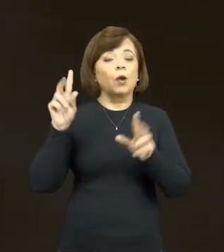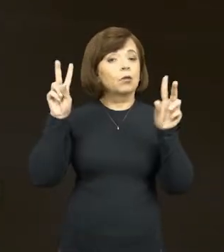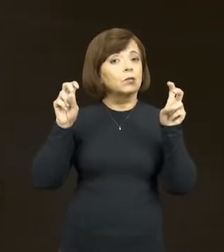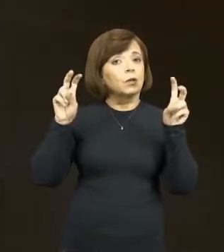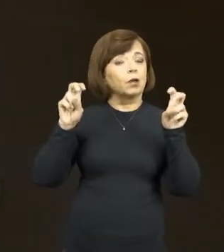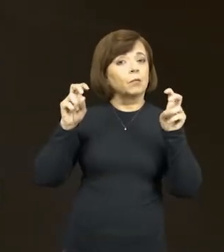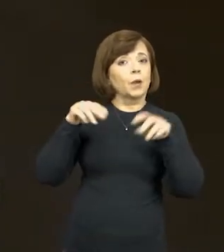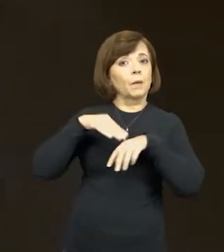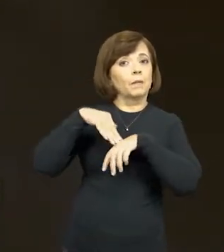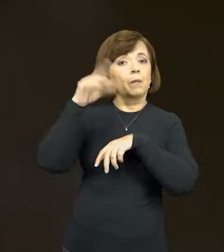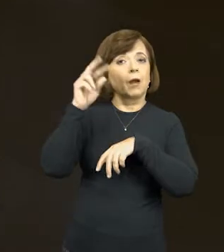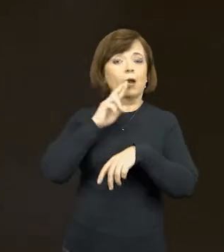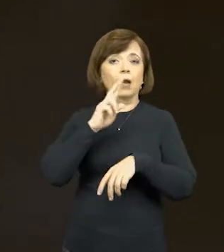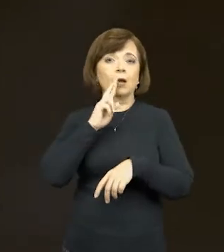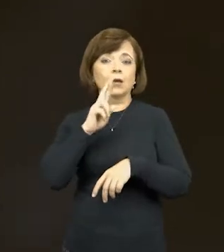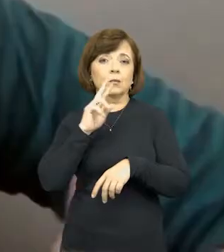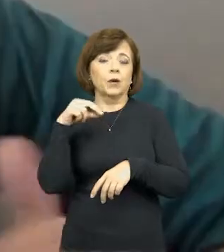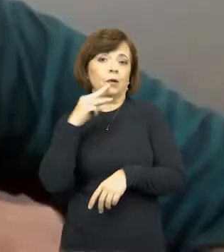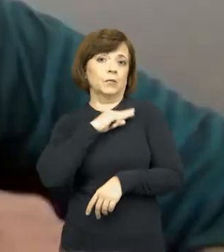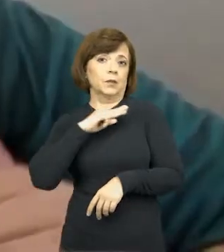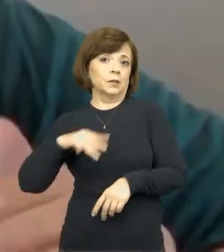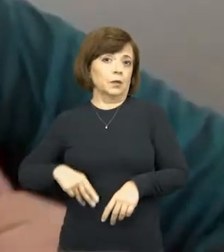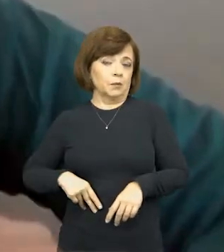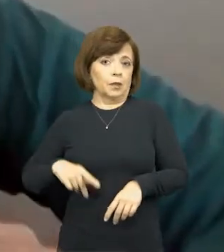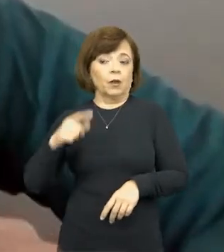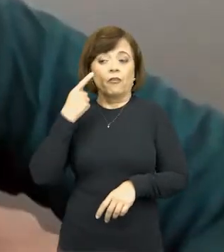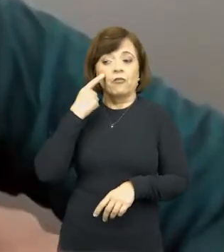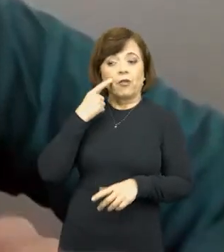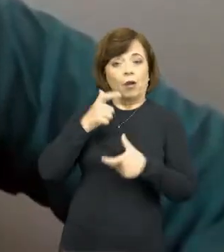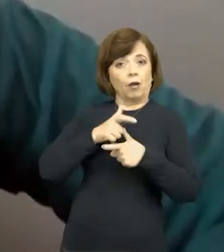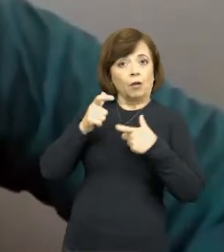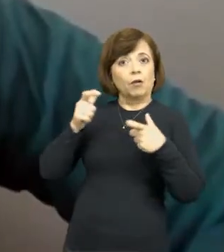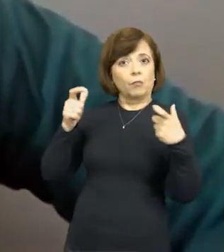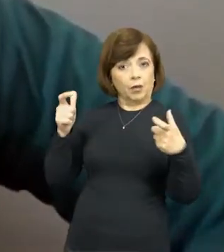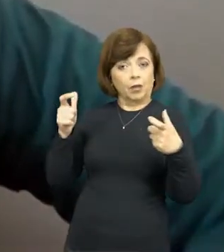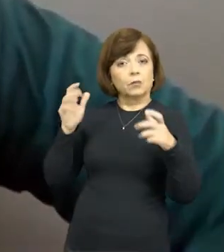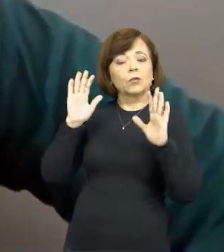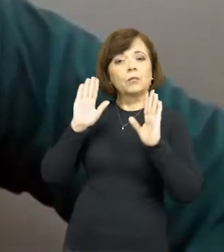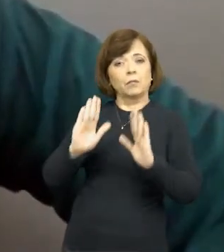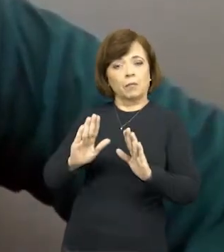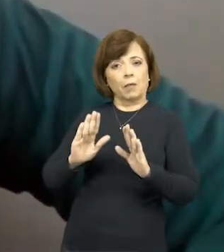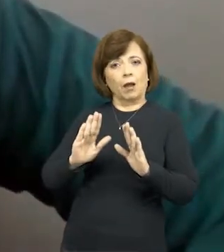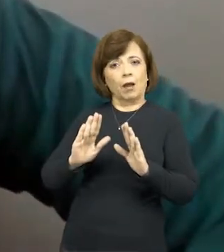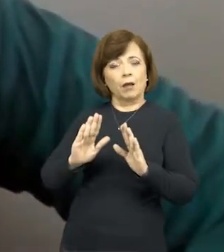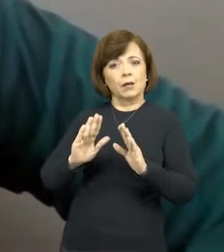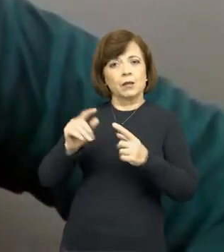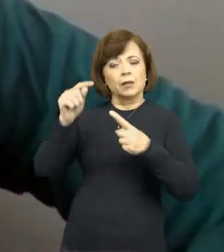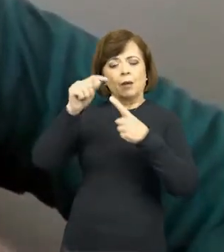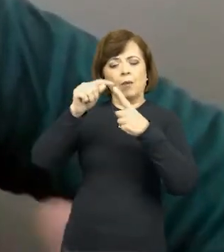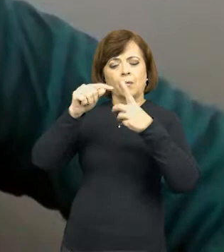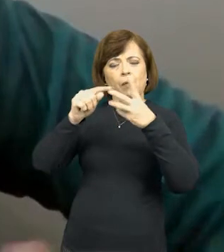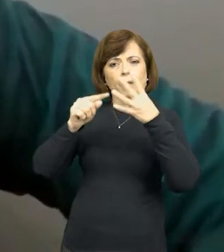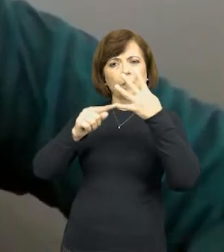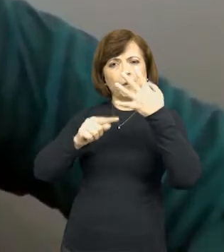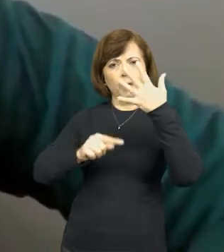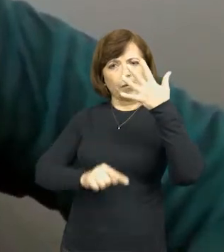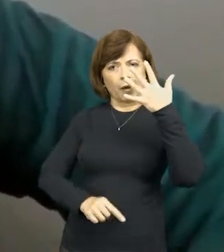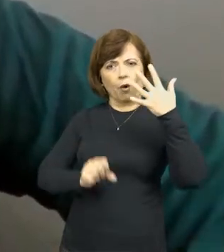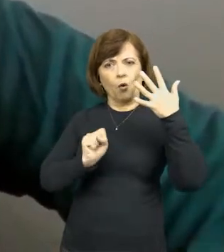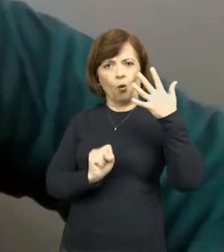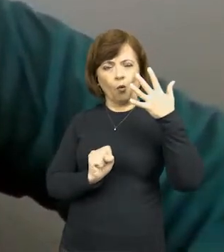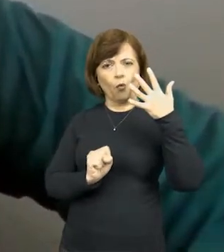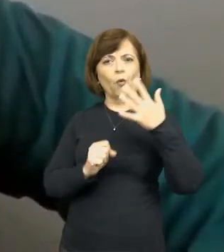tema mais reclamado no Ministério Público. Tá? A gente verifica o aumento, mas ele é o 8º tema entre os